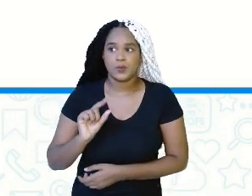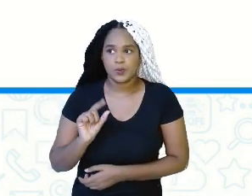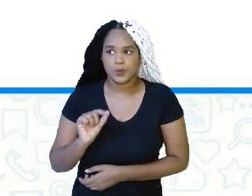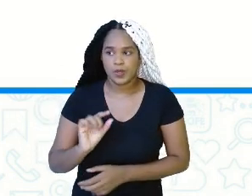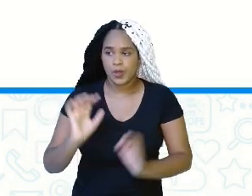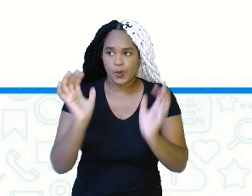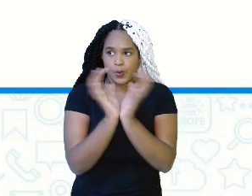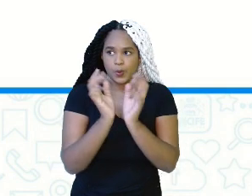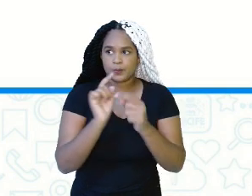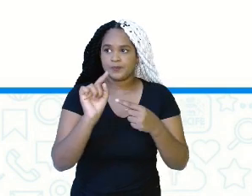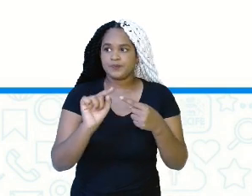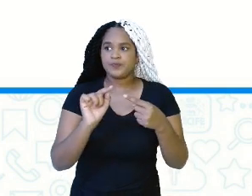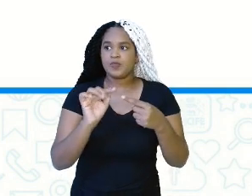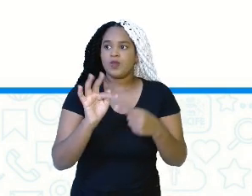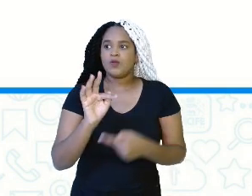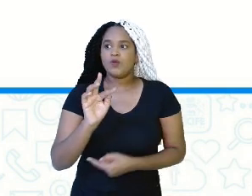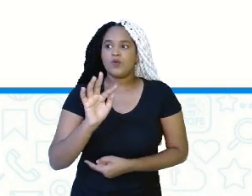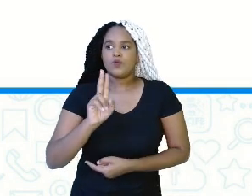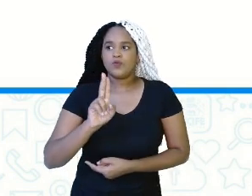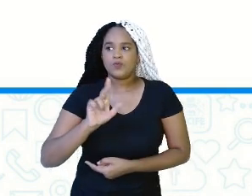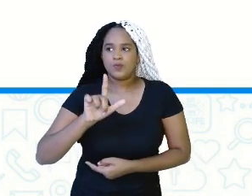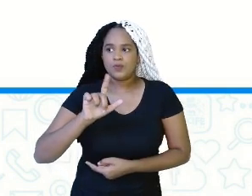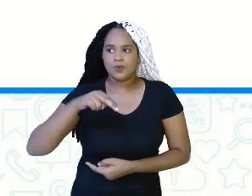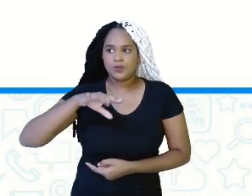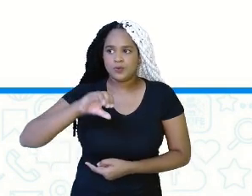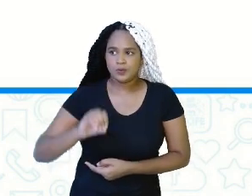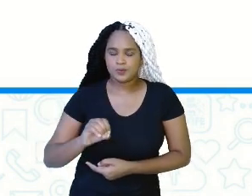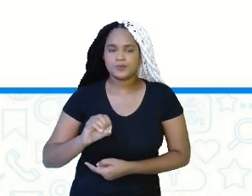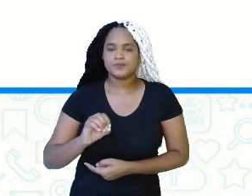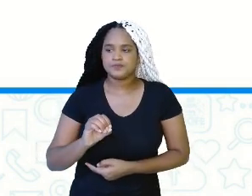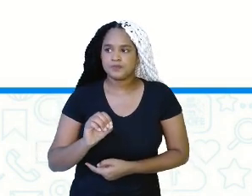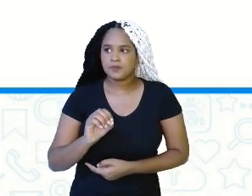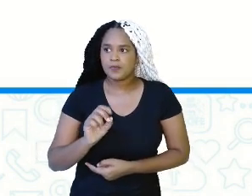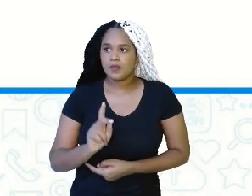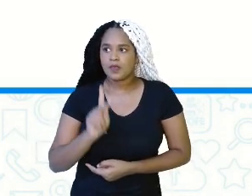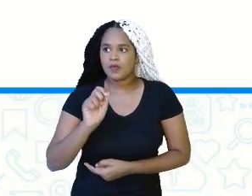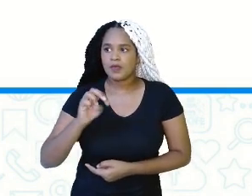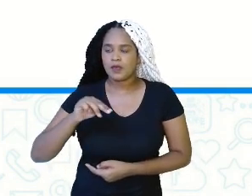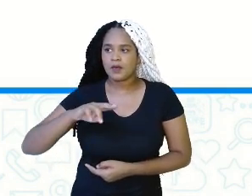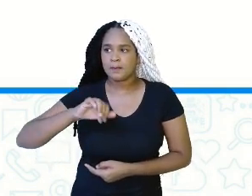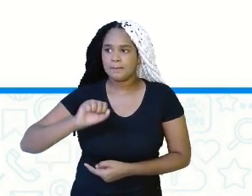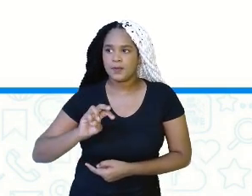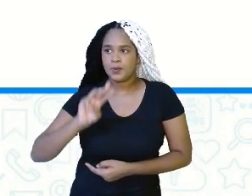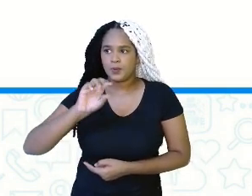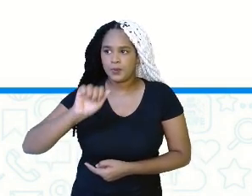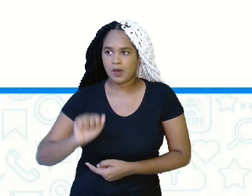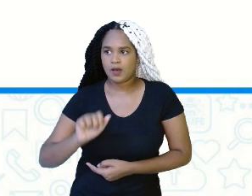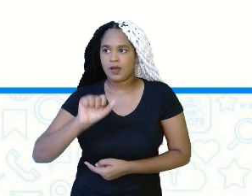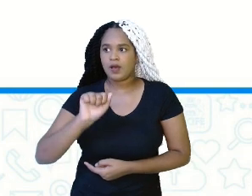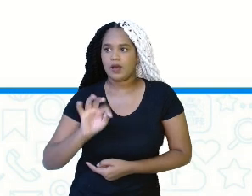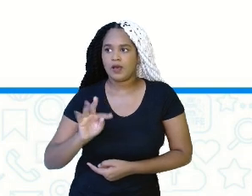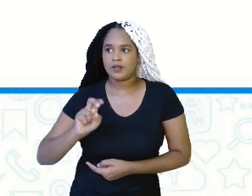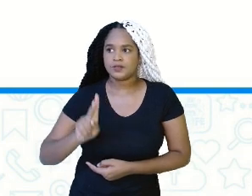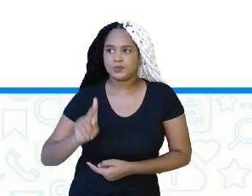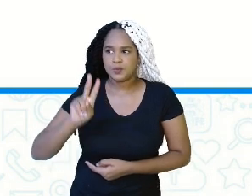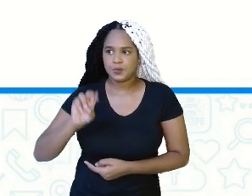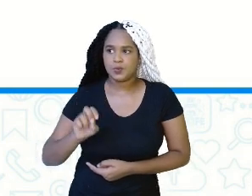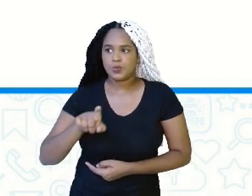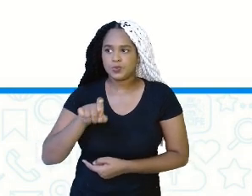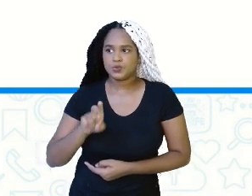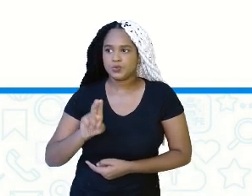como grupos indígenas, os Funiô, os Cambiuá,